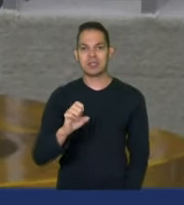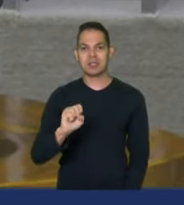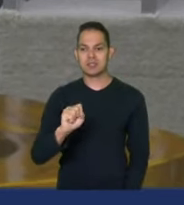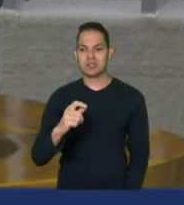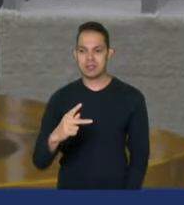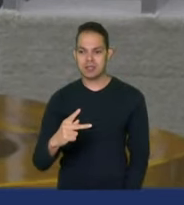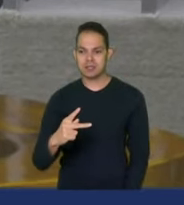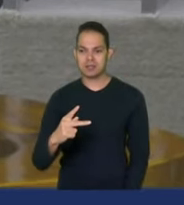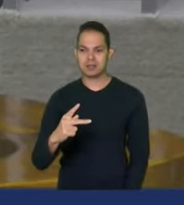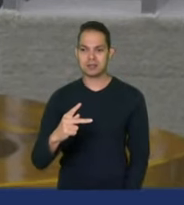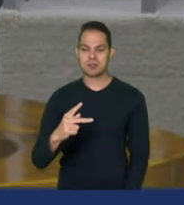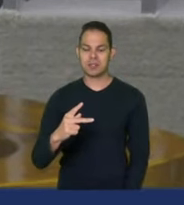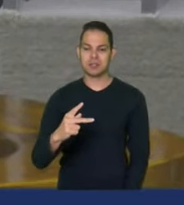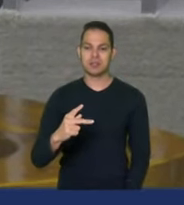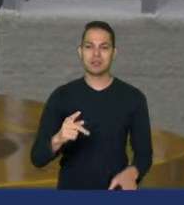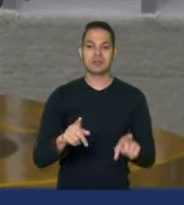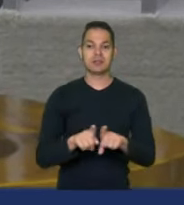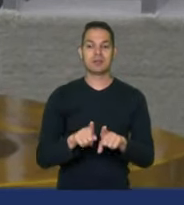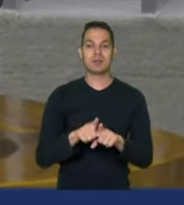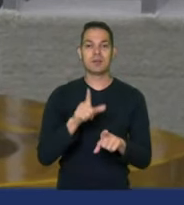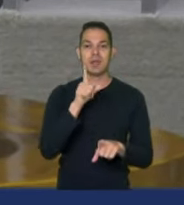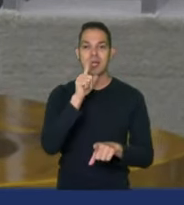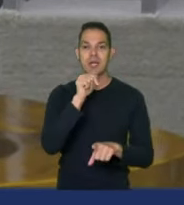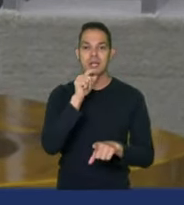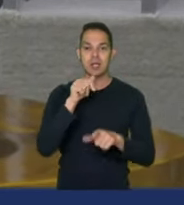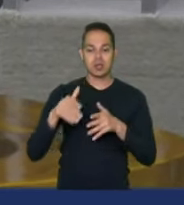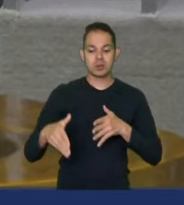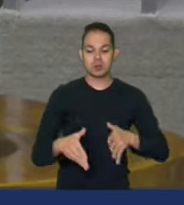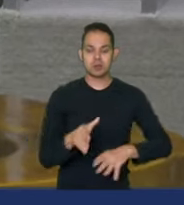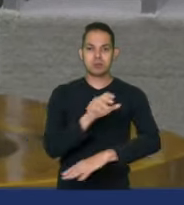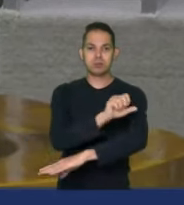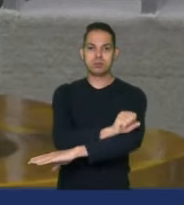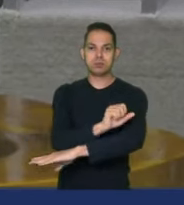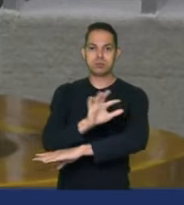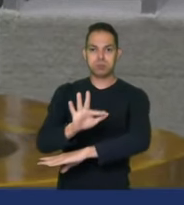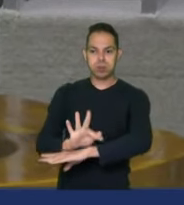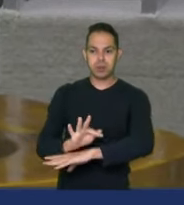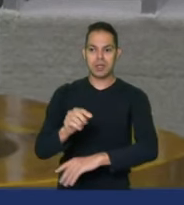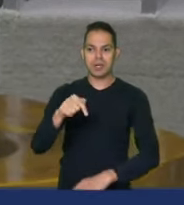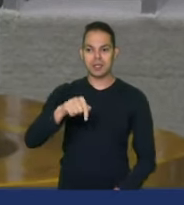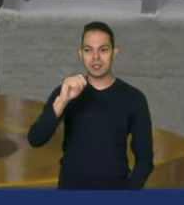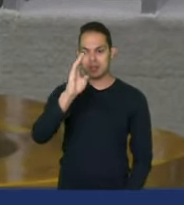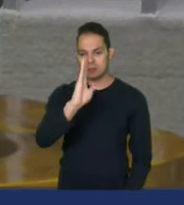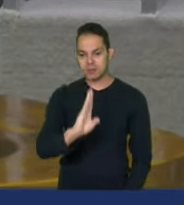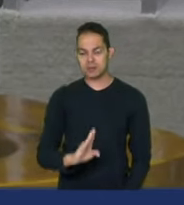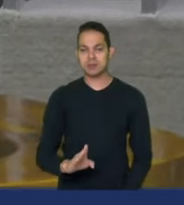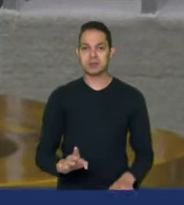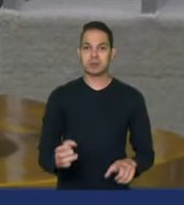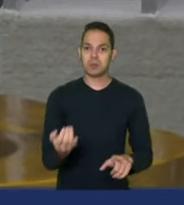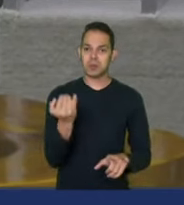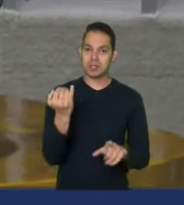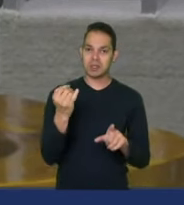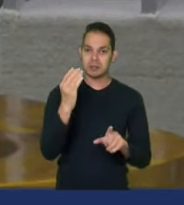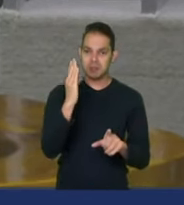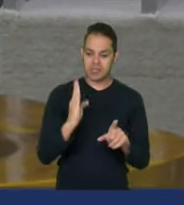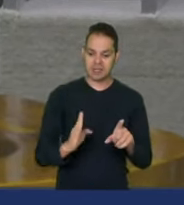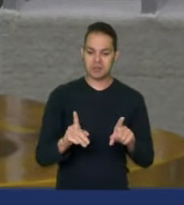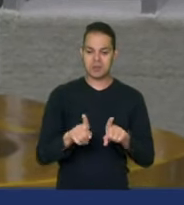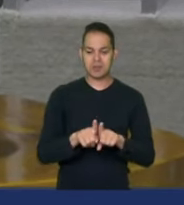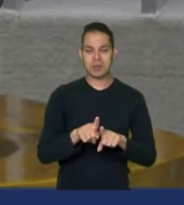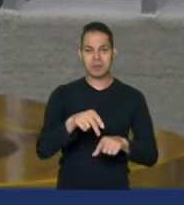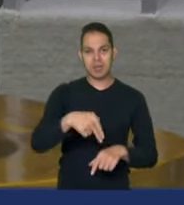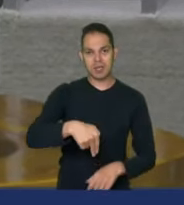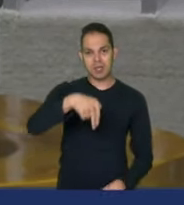importância do Rio São Francisco para o Brasil e para o Nordeste, tudo isso ameaçado porque